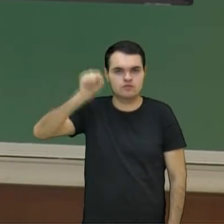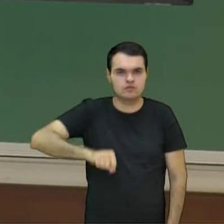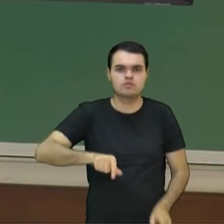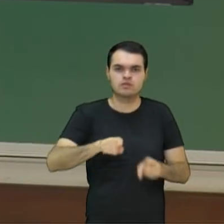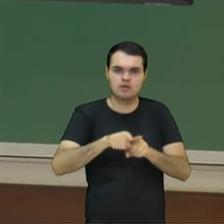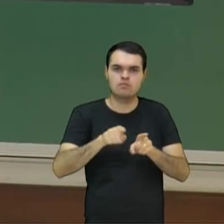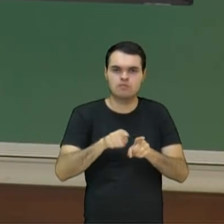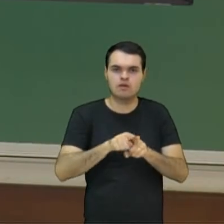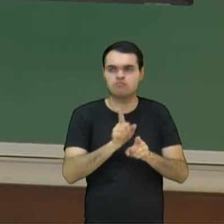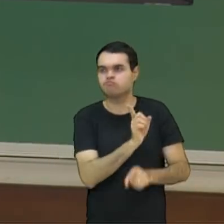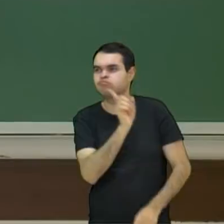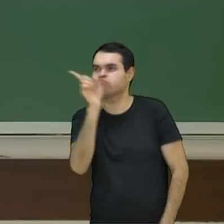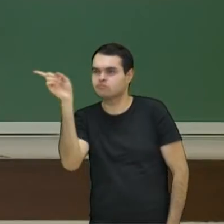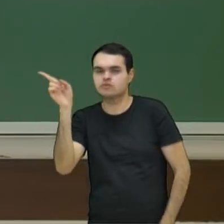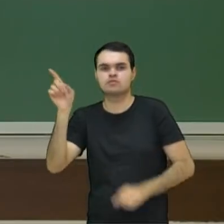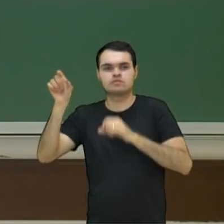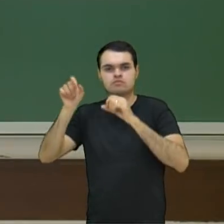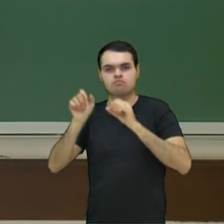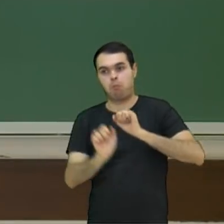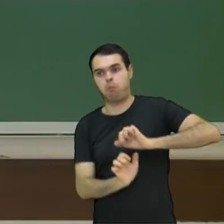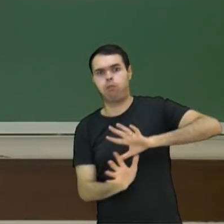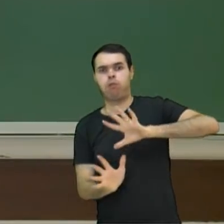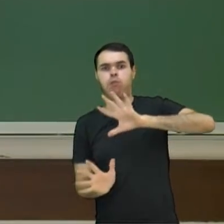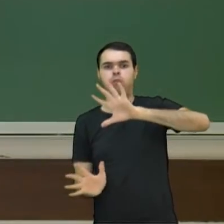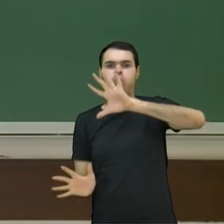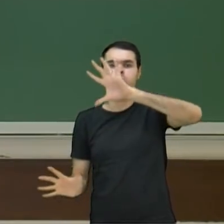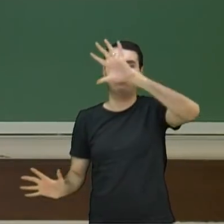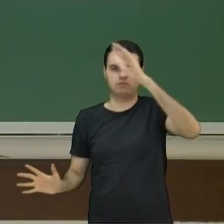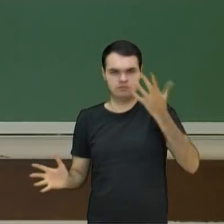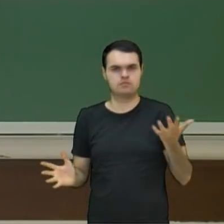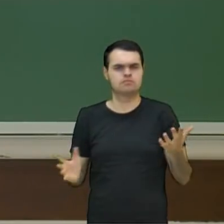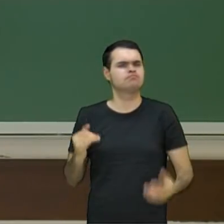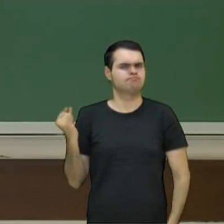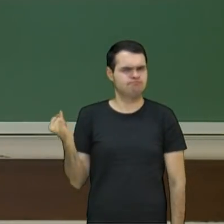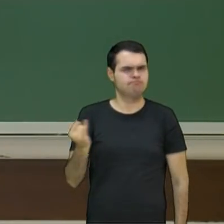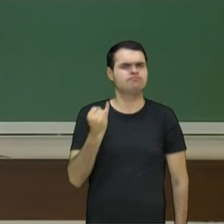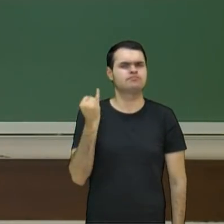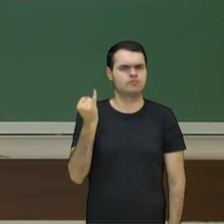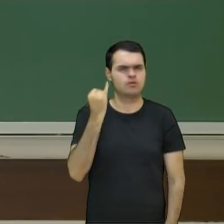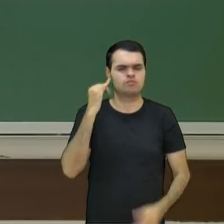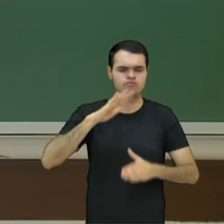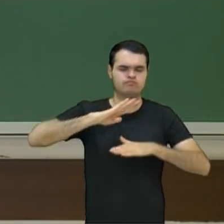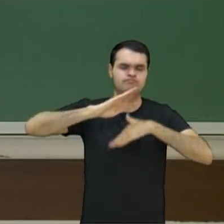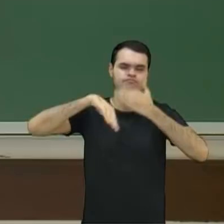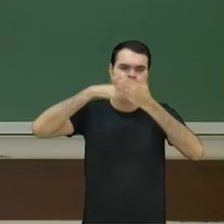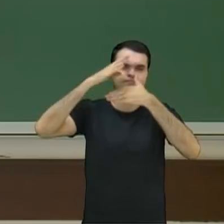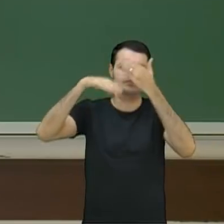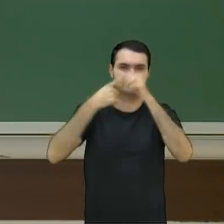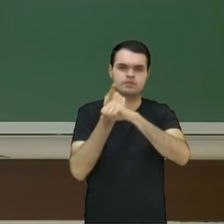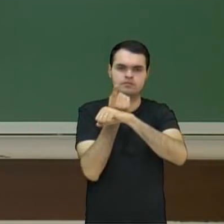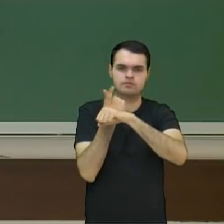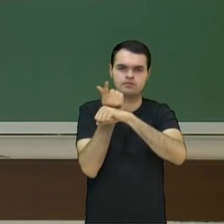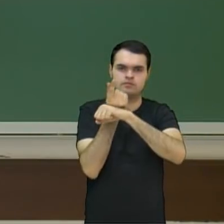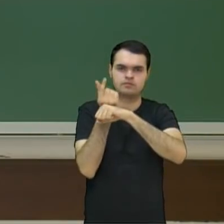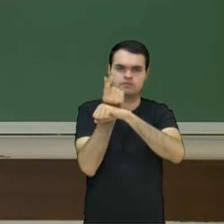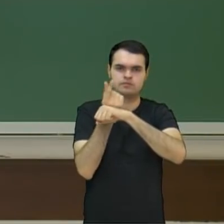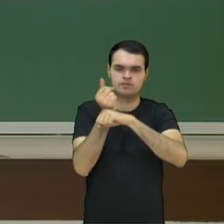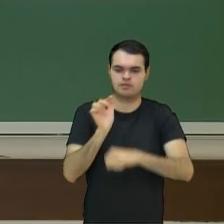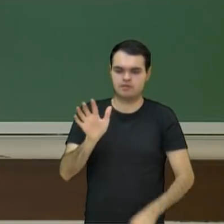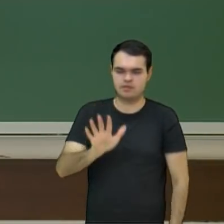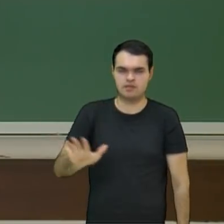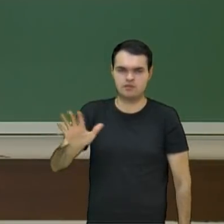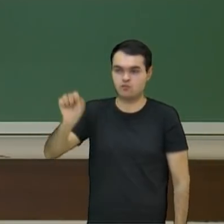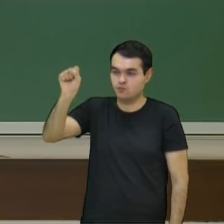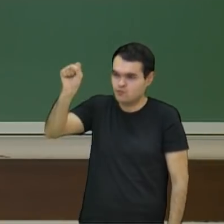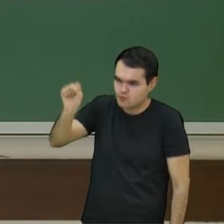das lavouras de café. Então vejo quanto isso se expande. Isso é muito importante para o desenvolvimento econômico da região